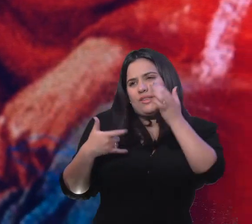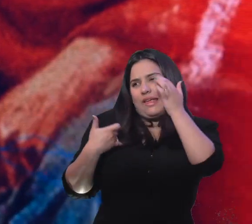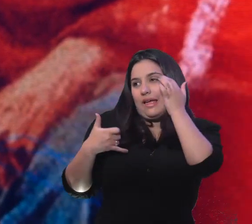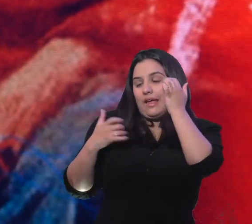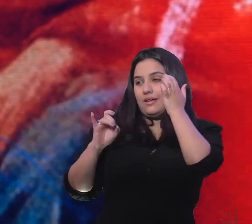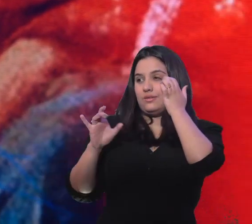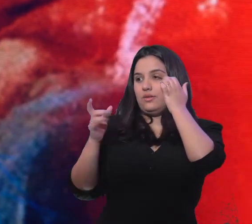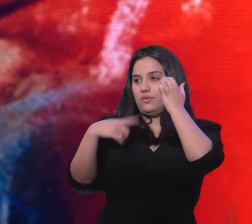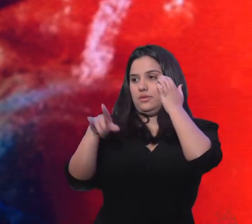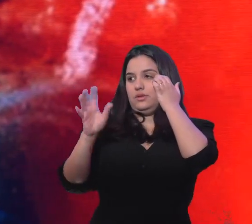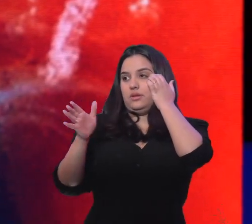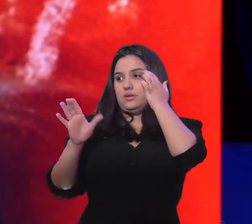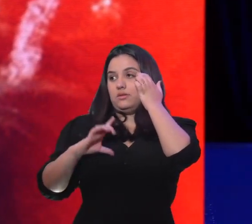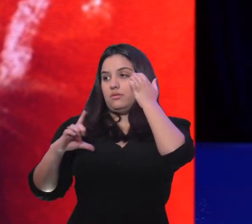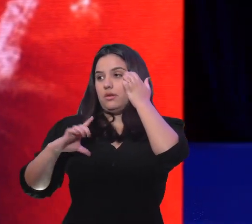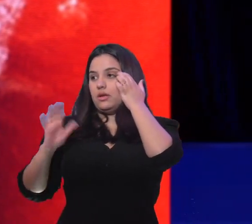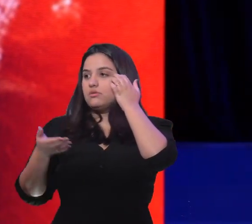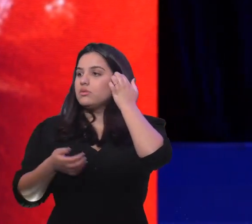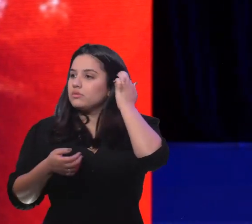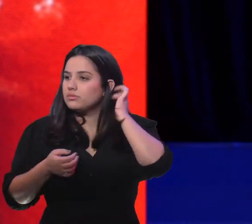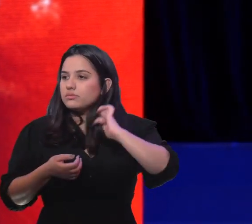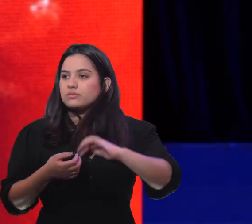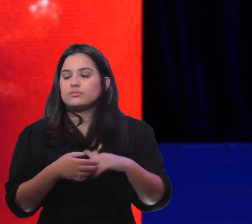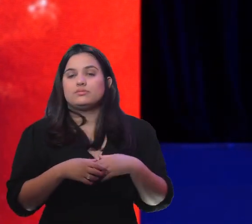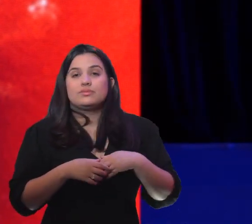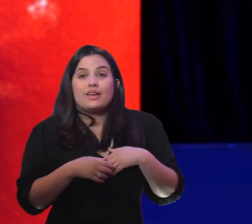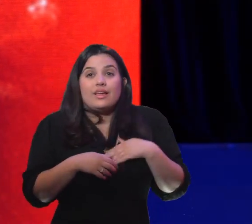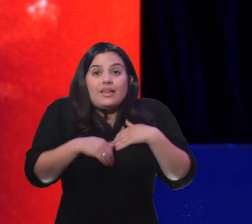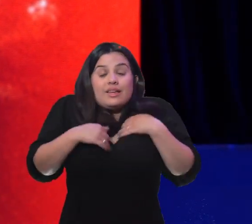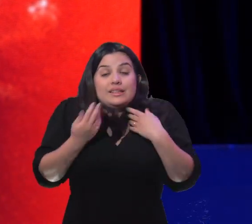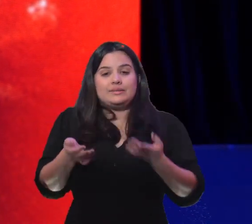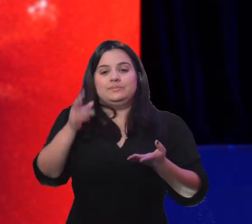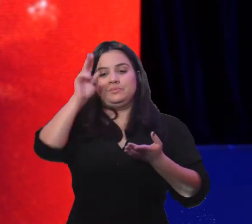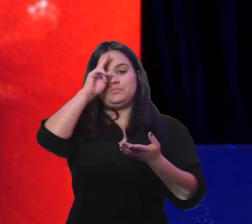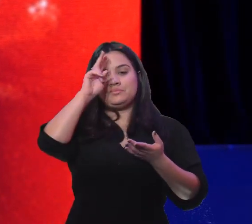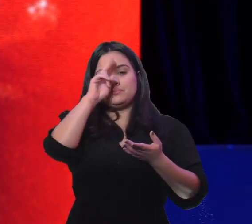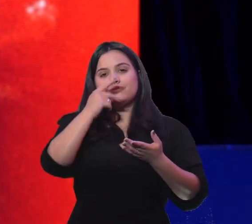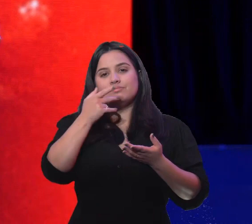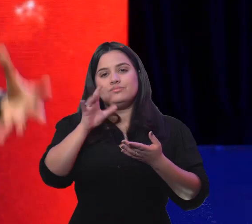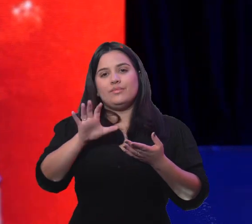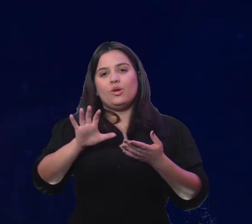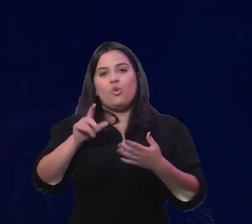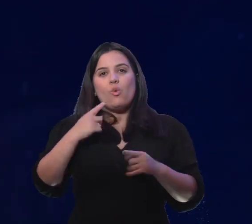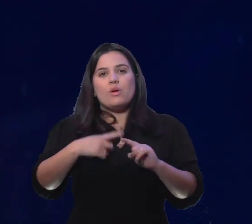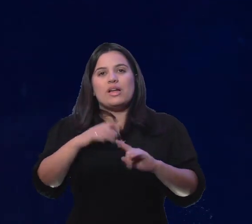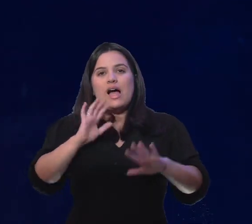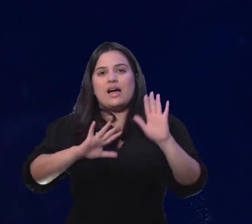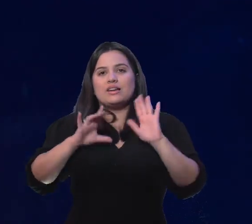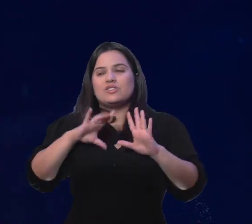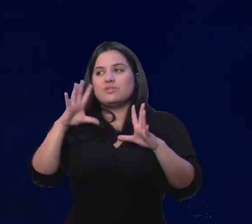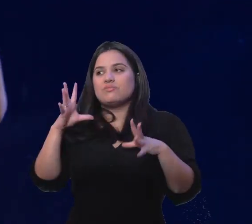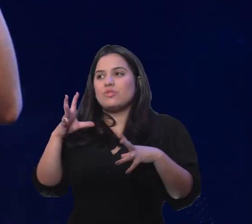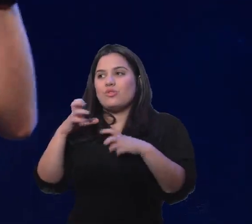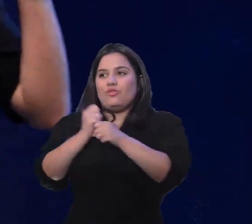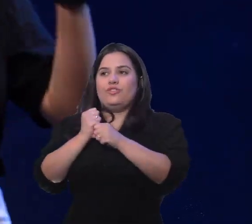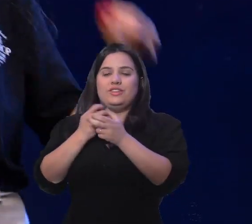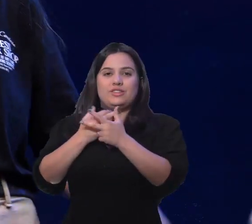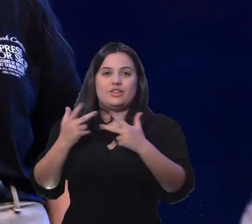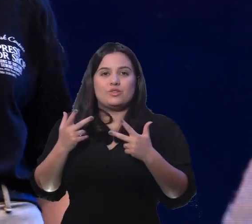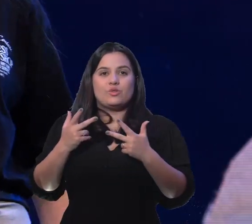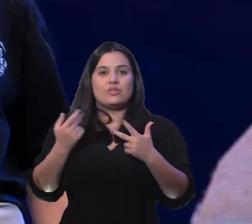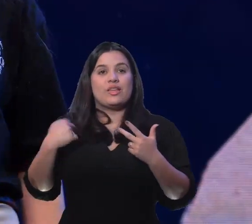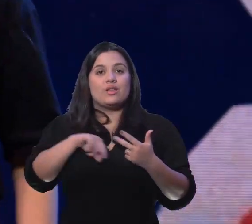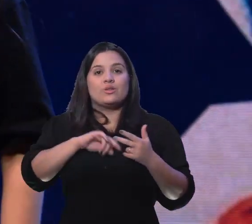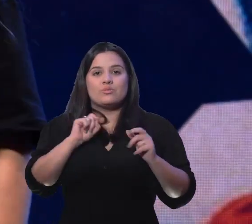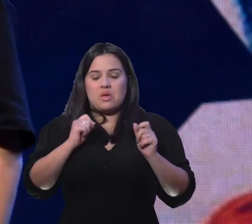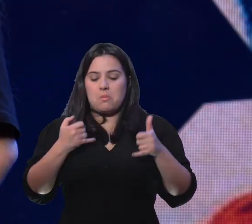vocês já tiveram essa idade. E, gente, essa história me fala muito sobre como, às vezes, a gente ganha confiança nas coisas e a gente se torna